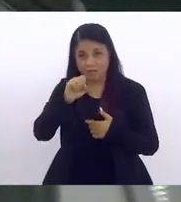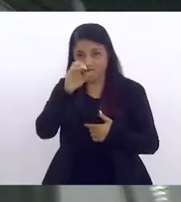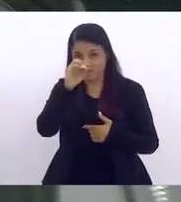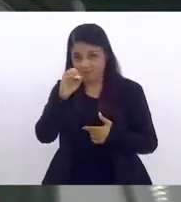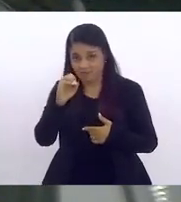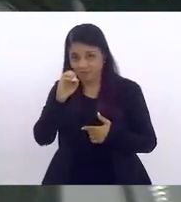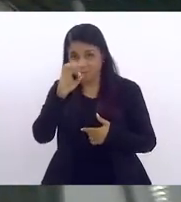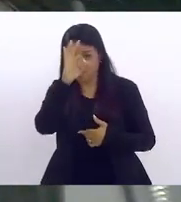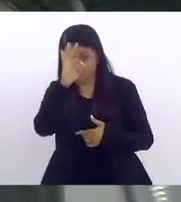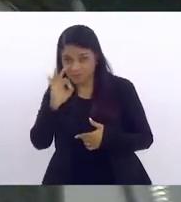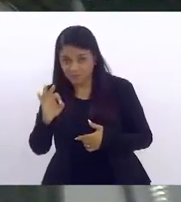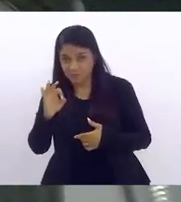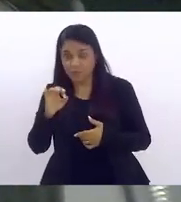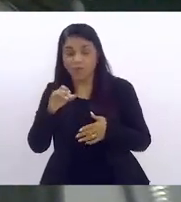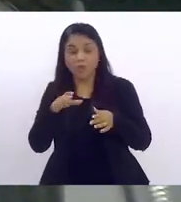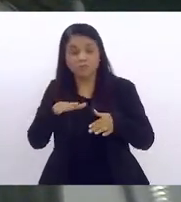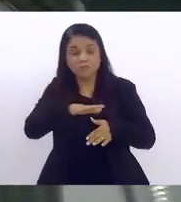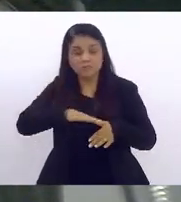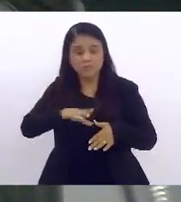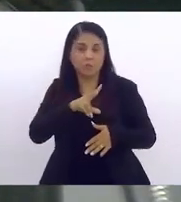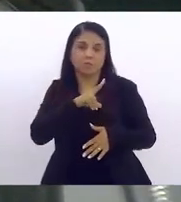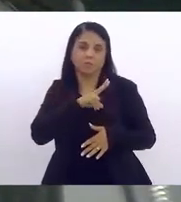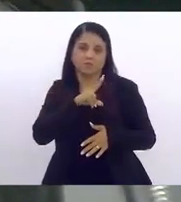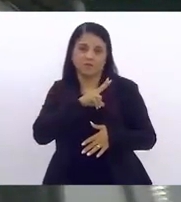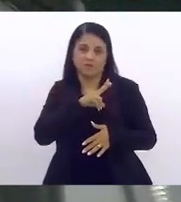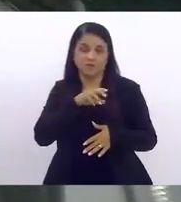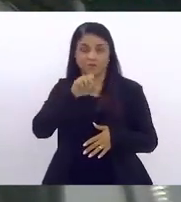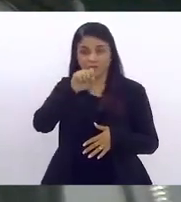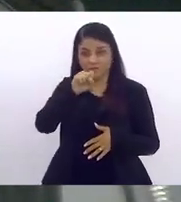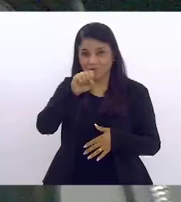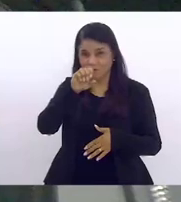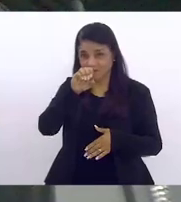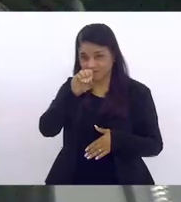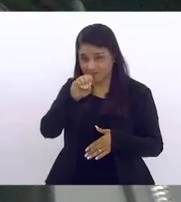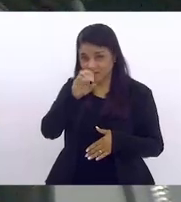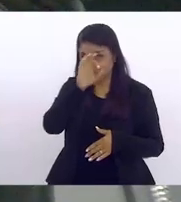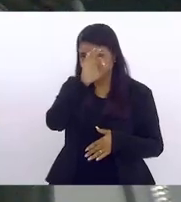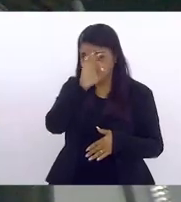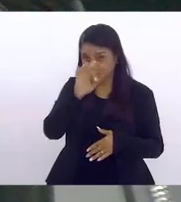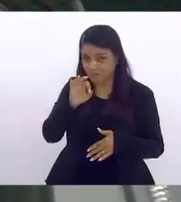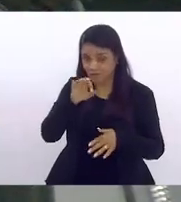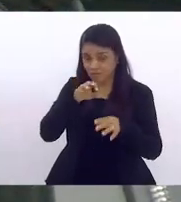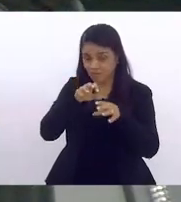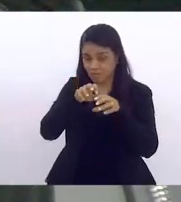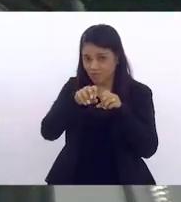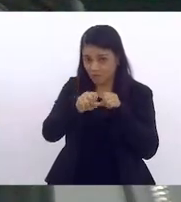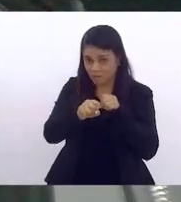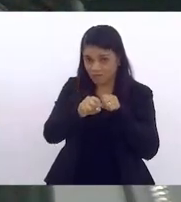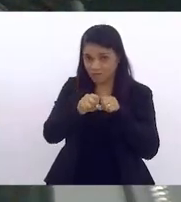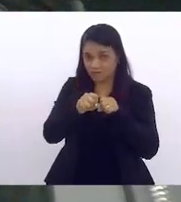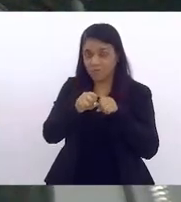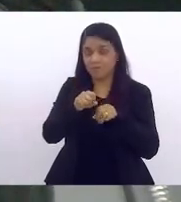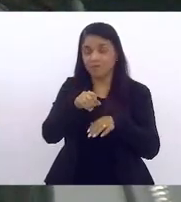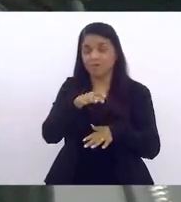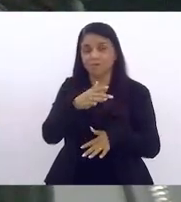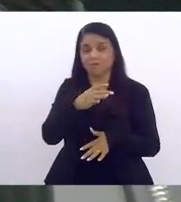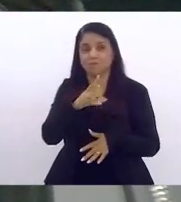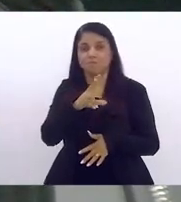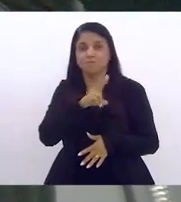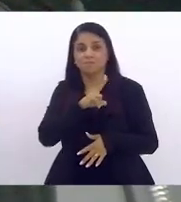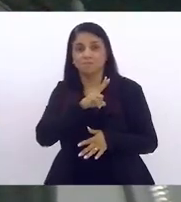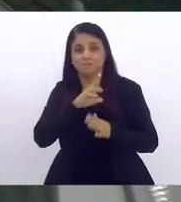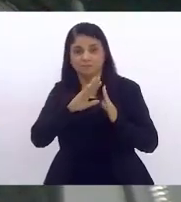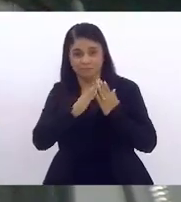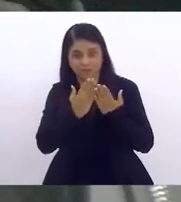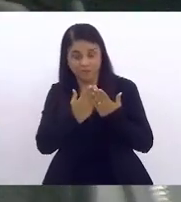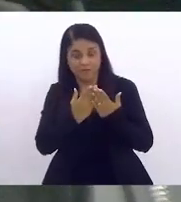80% é o setor privado. Então, 80% dos técnicos são formados pela rede privada e eles vão atuar no SUS.